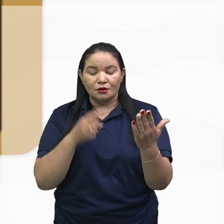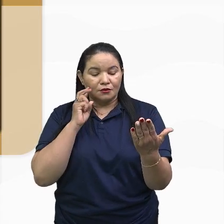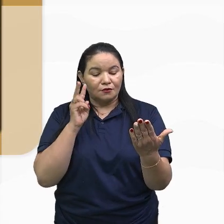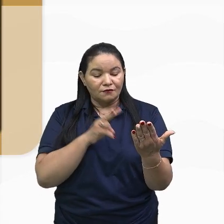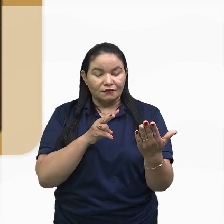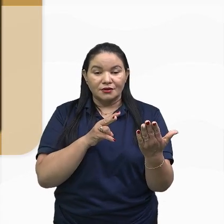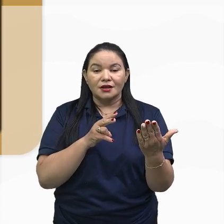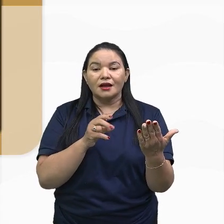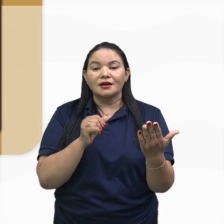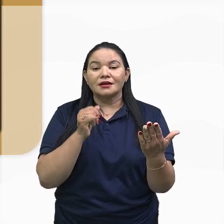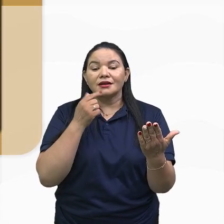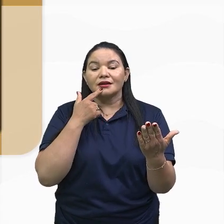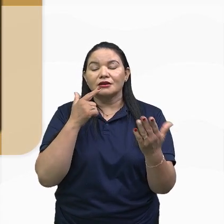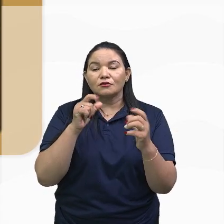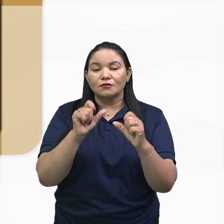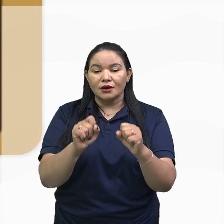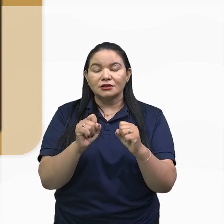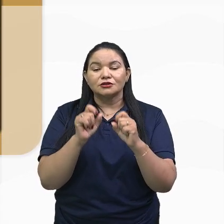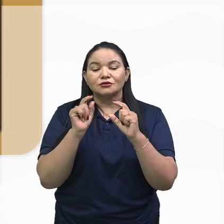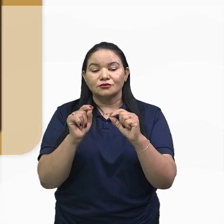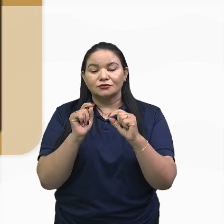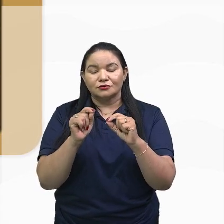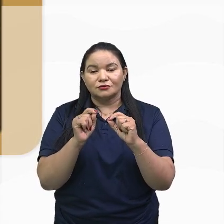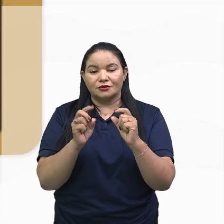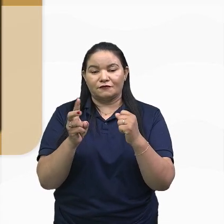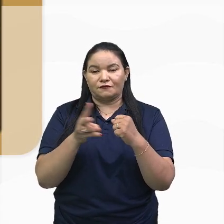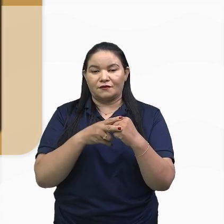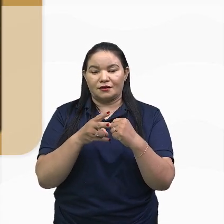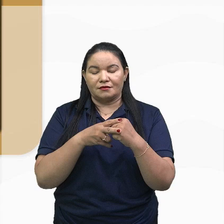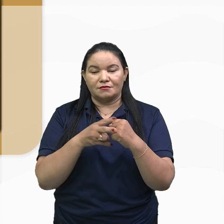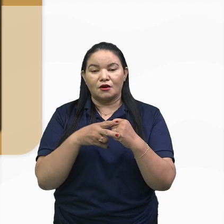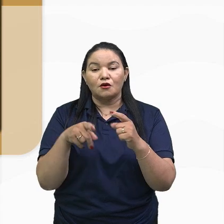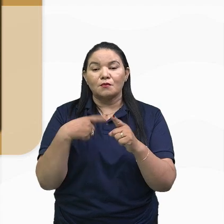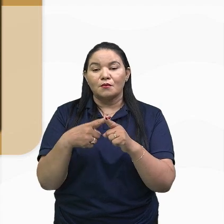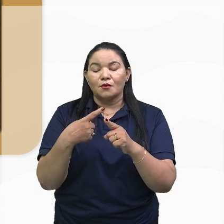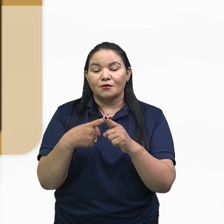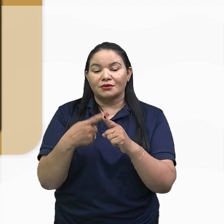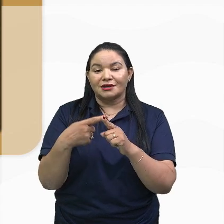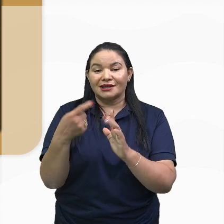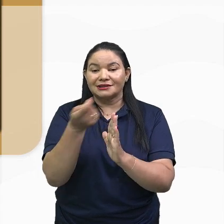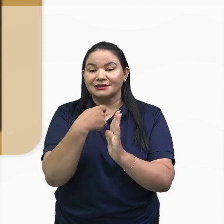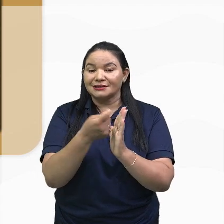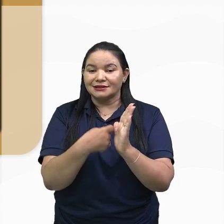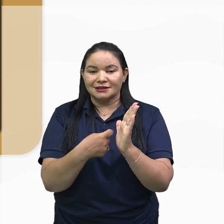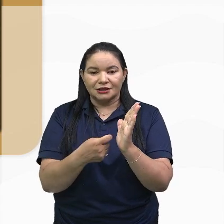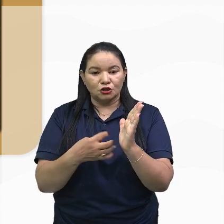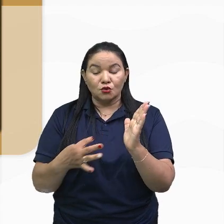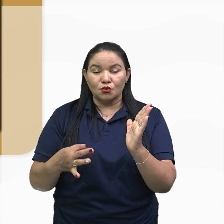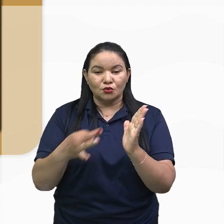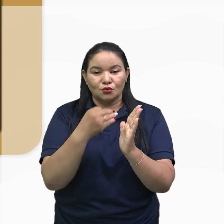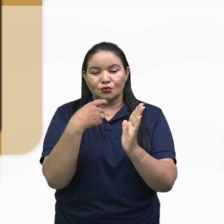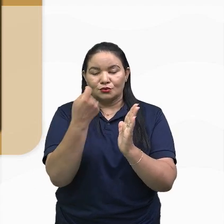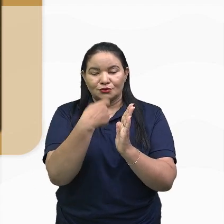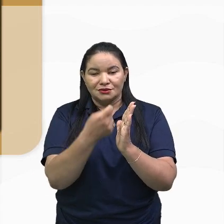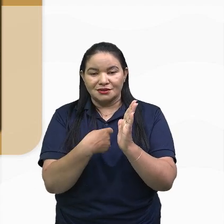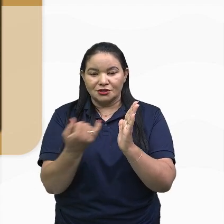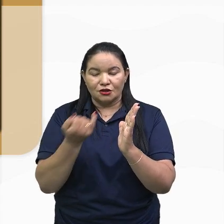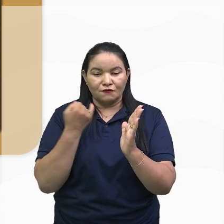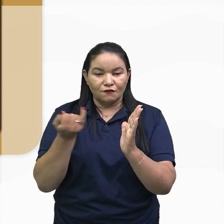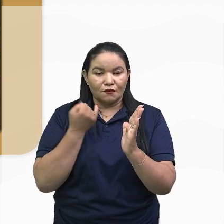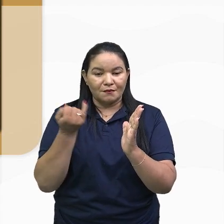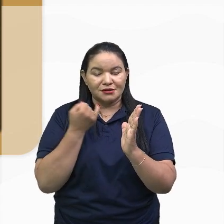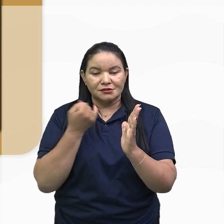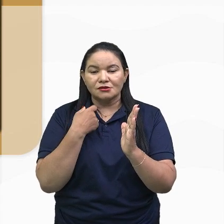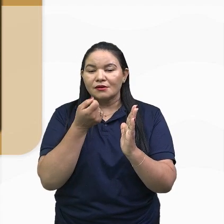linguagem verbal, ok? São palavras escritas. Está tudo escrito ali na bula do remédio. O que é composto